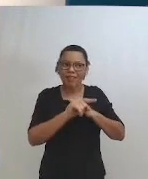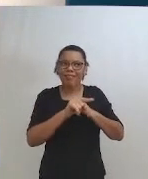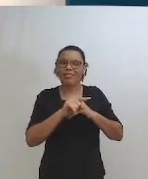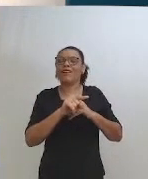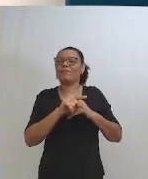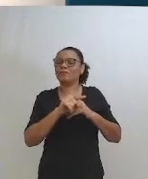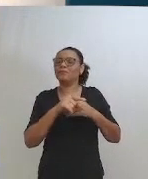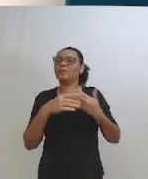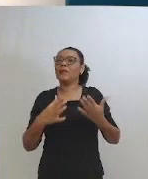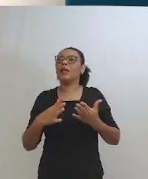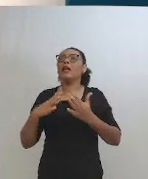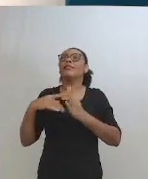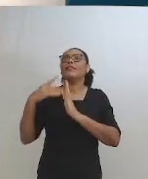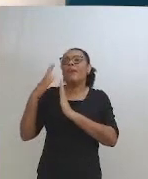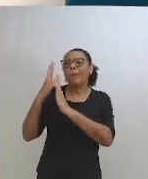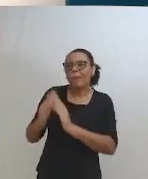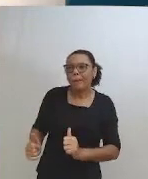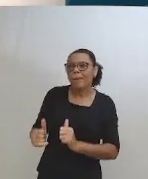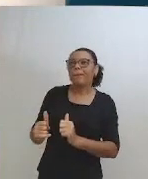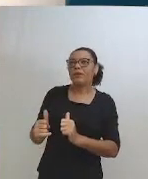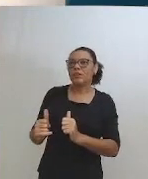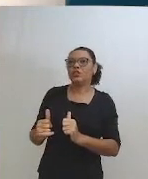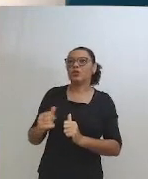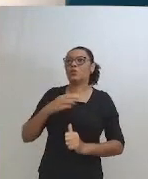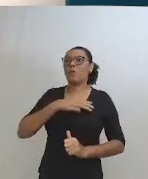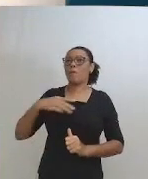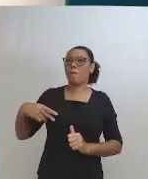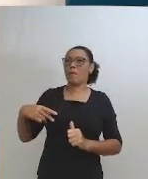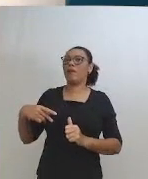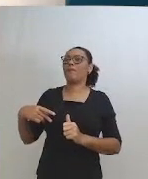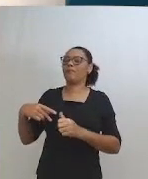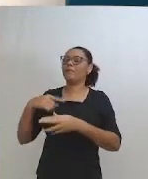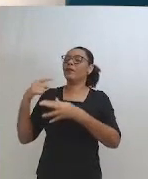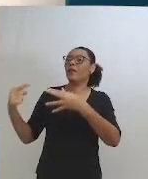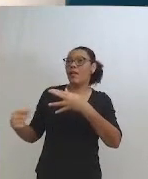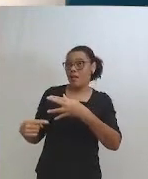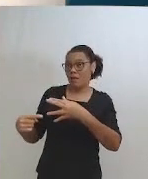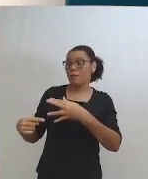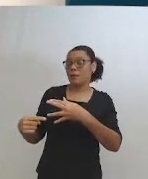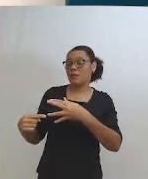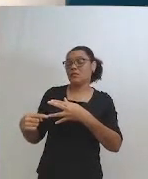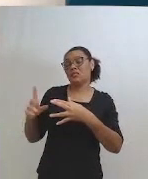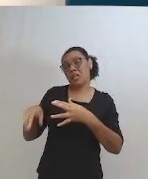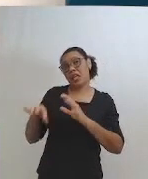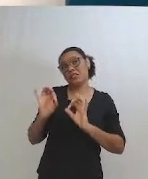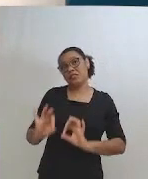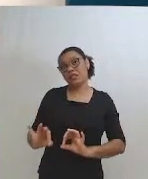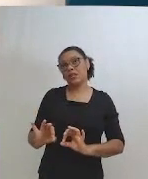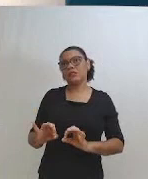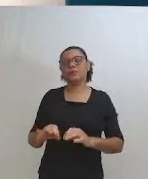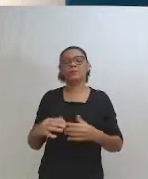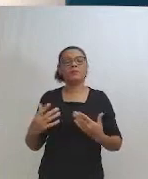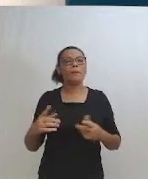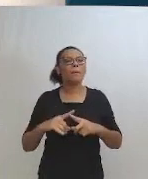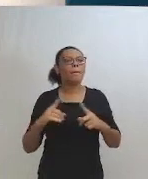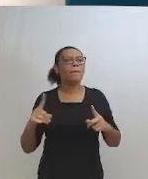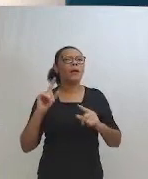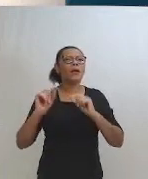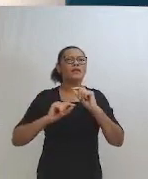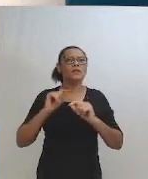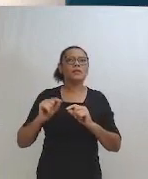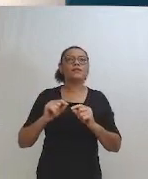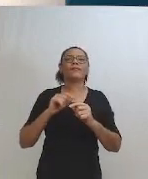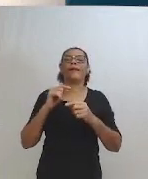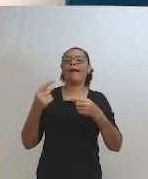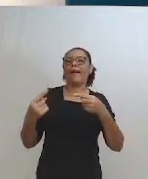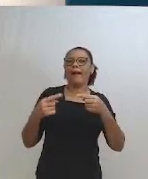pelo Ministério Público Federal em primeira instância seria legítima. No entanto, excelências, tanto a legislação utilizada pelo douto